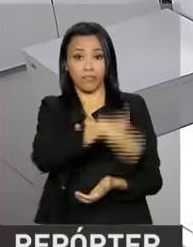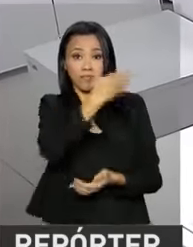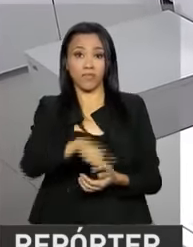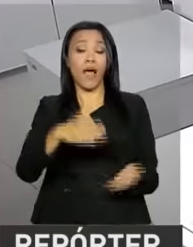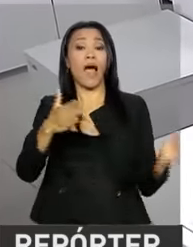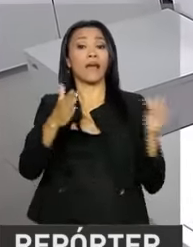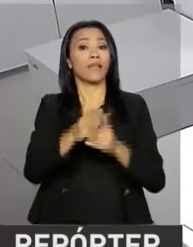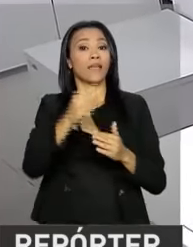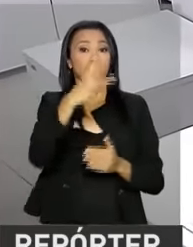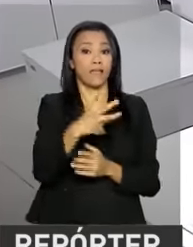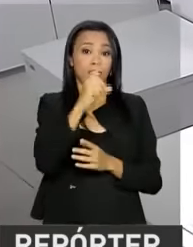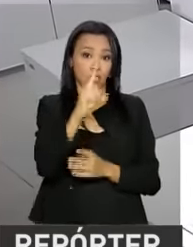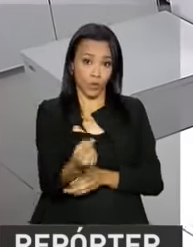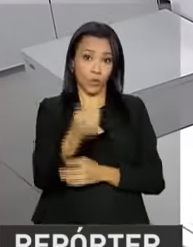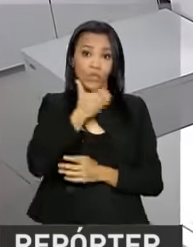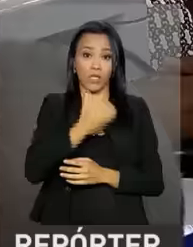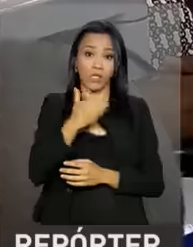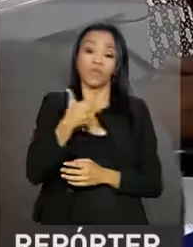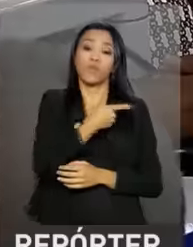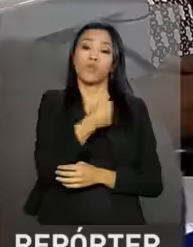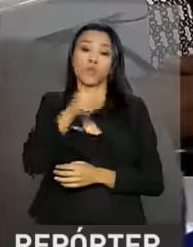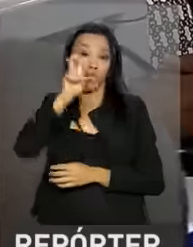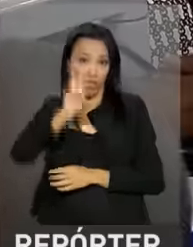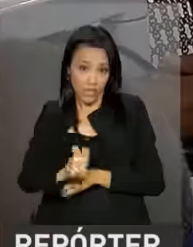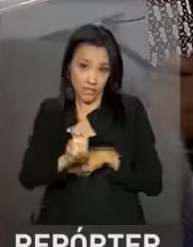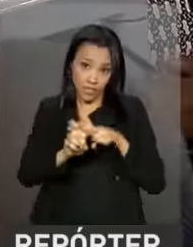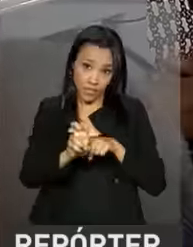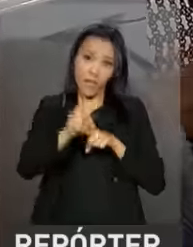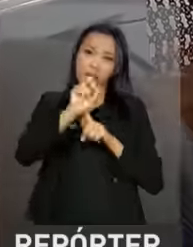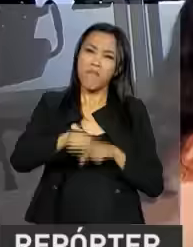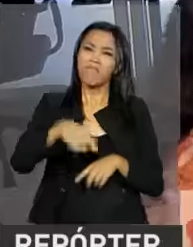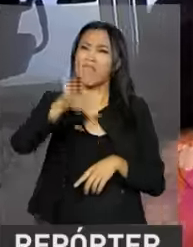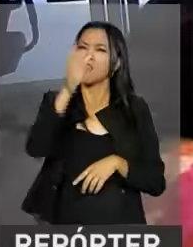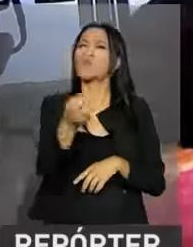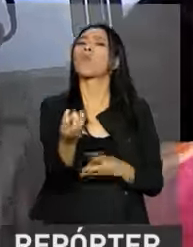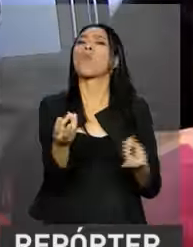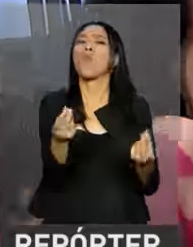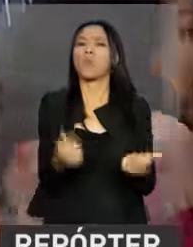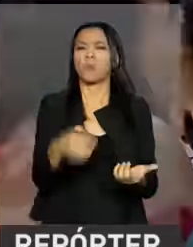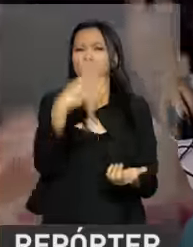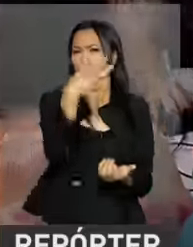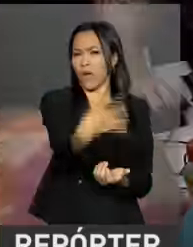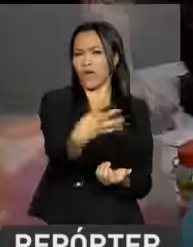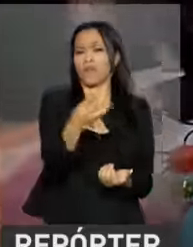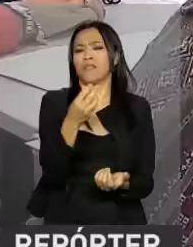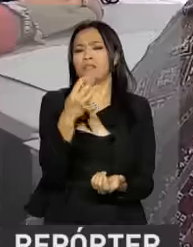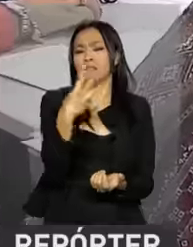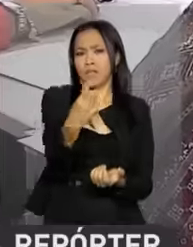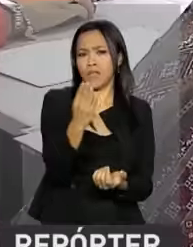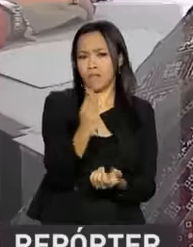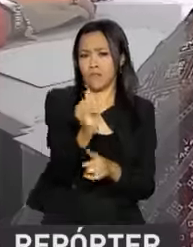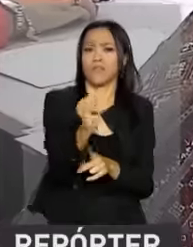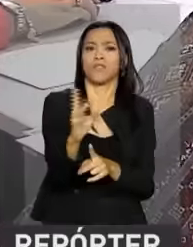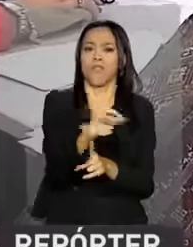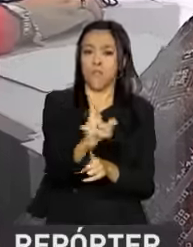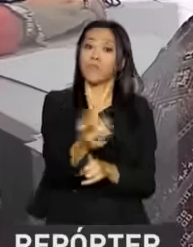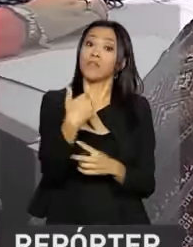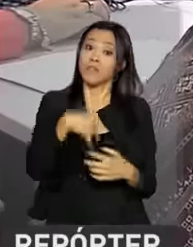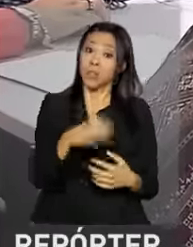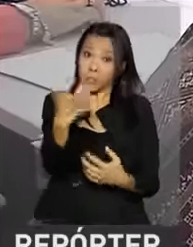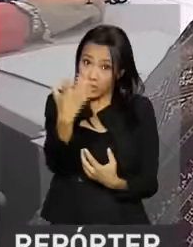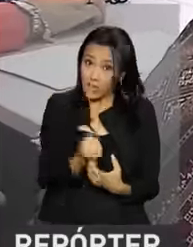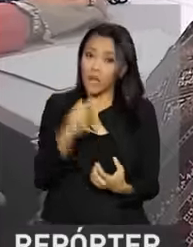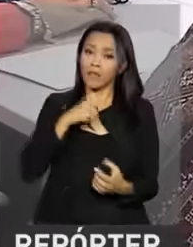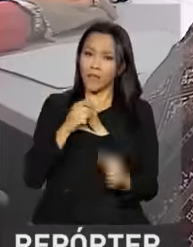31 de Dezembro de 2015 são estimados em mais de 43 bilhões deais os saques vão seguir um